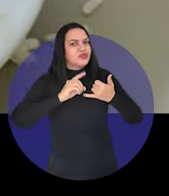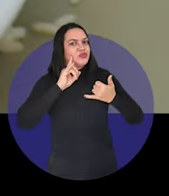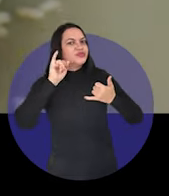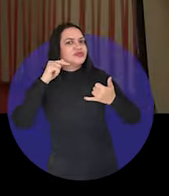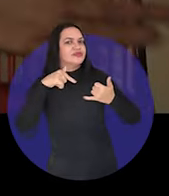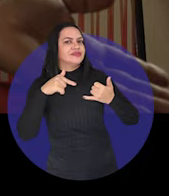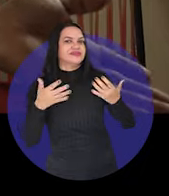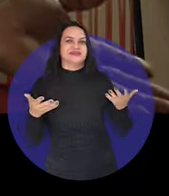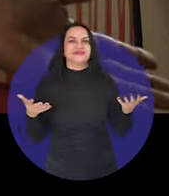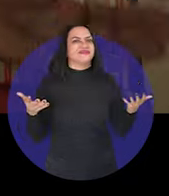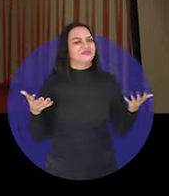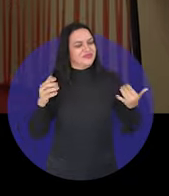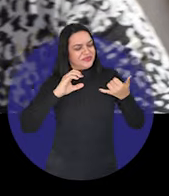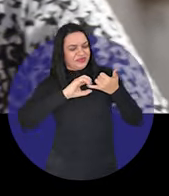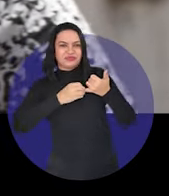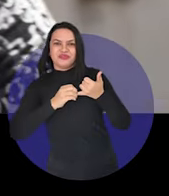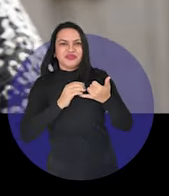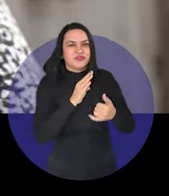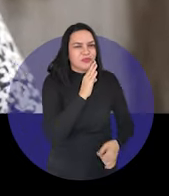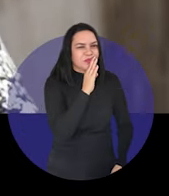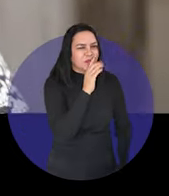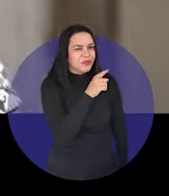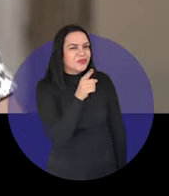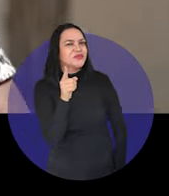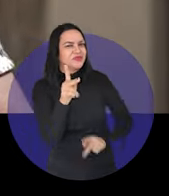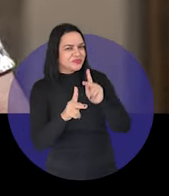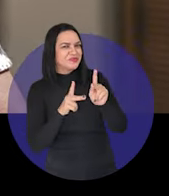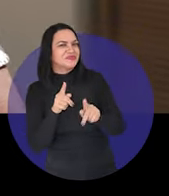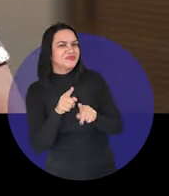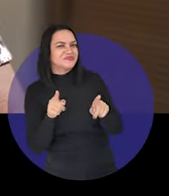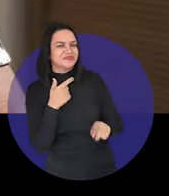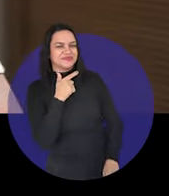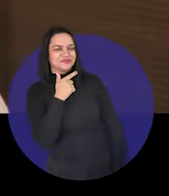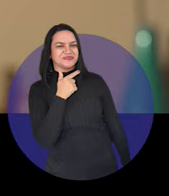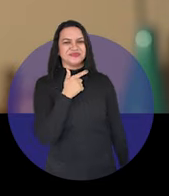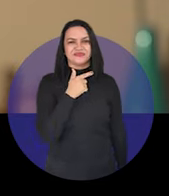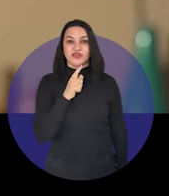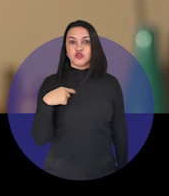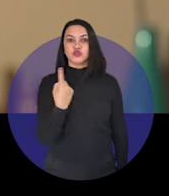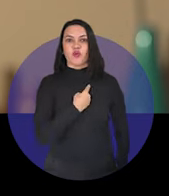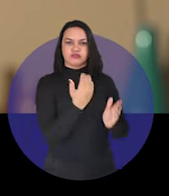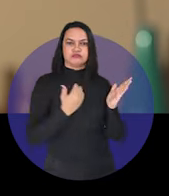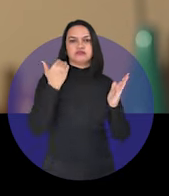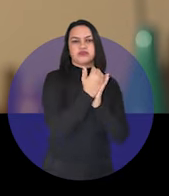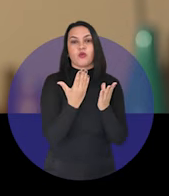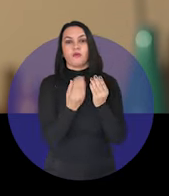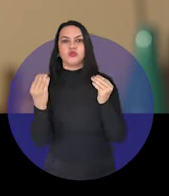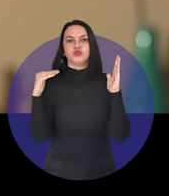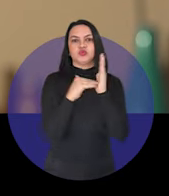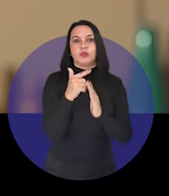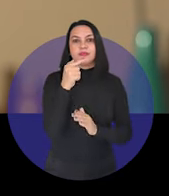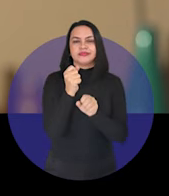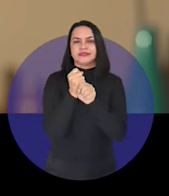dia de feijoada. A feijoada... É um silêncio no povo. Nós avançamos muito nos